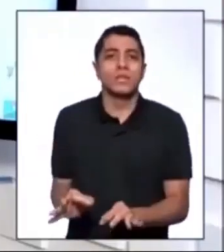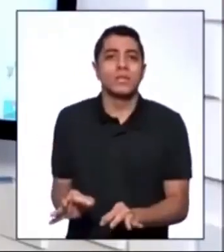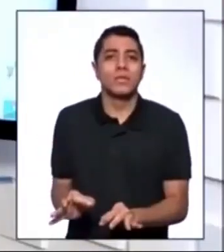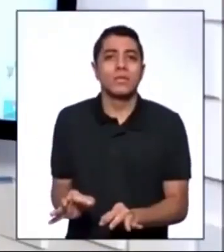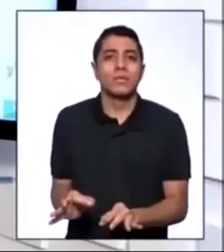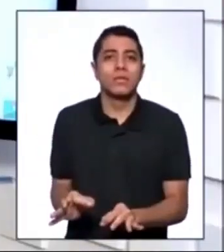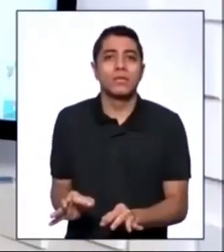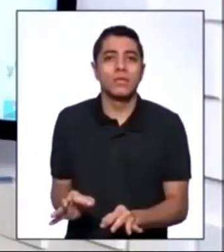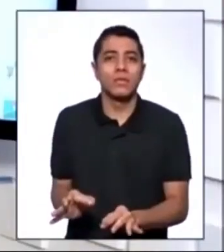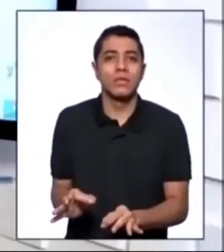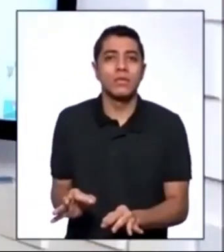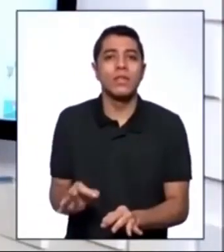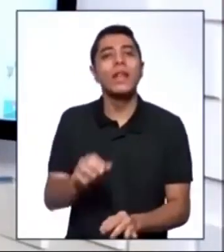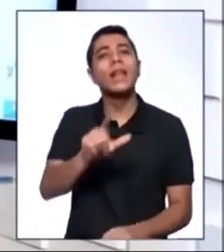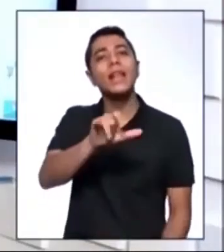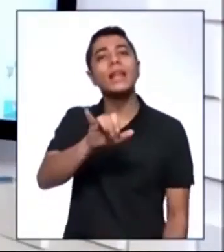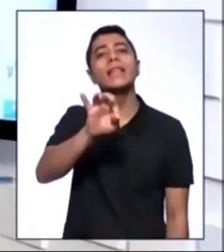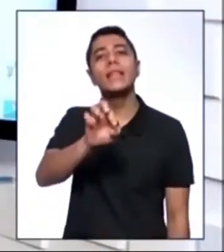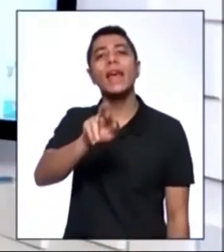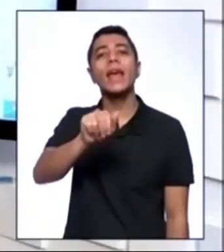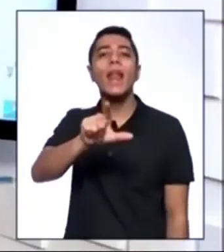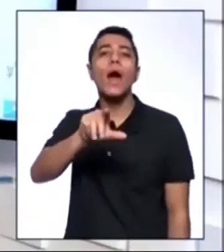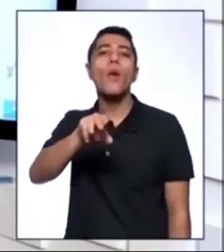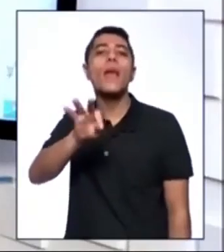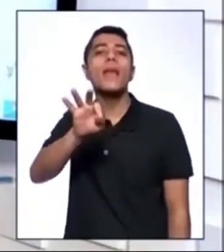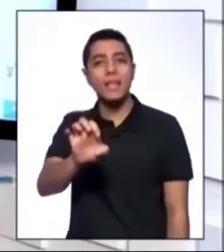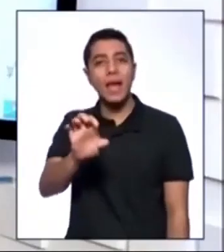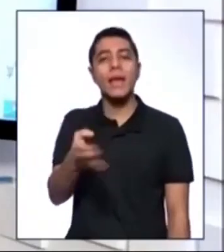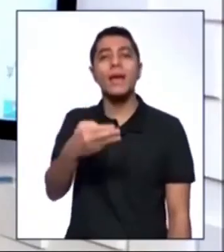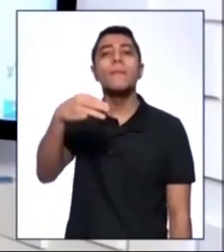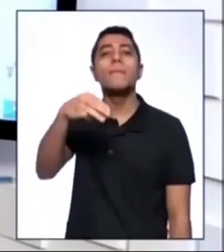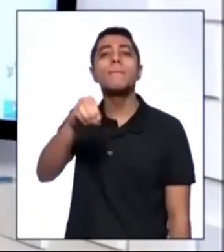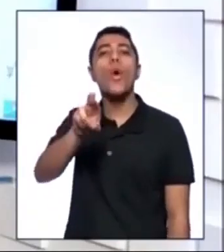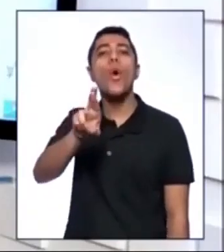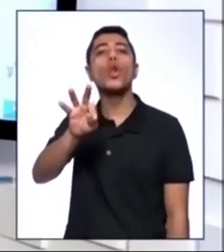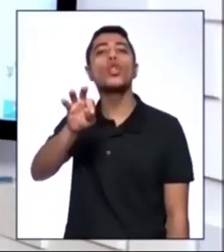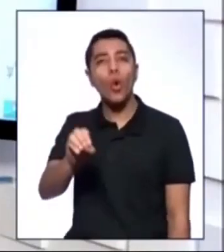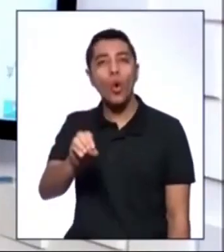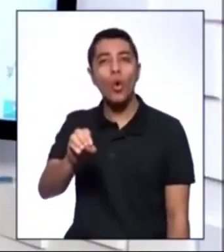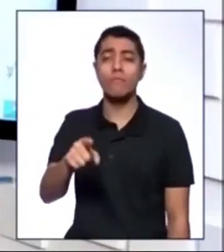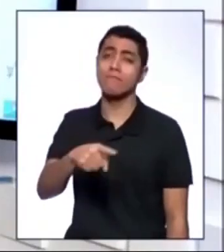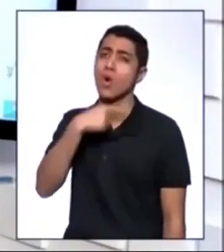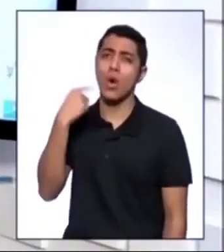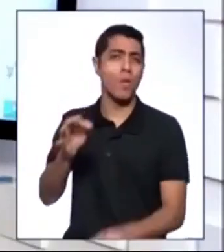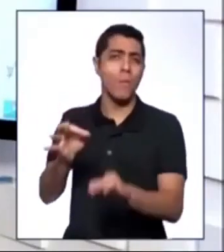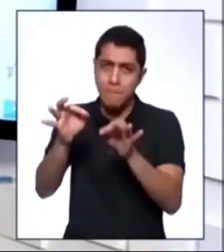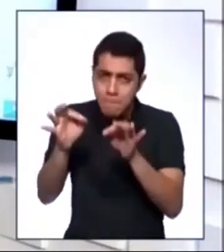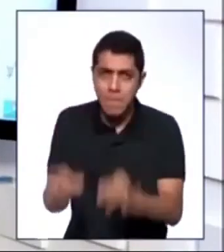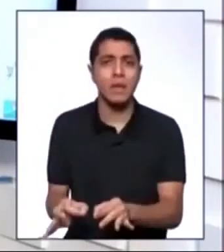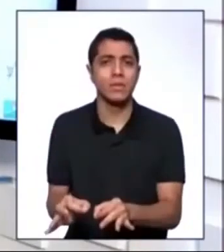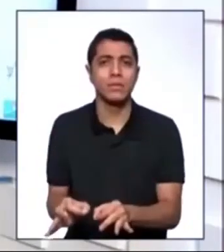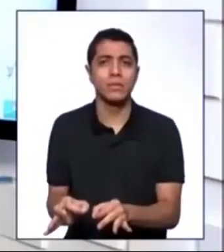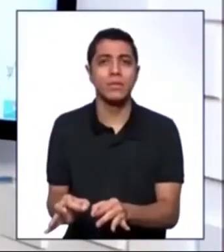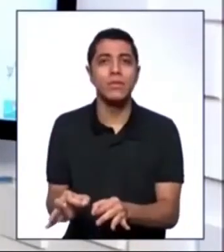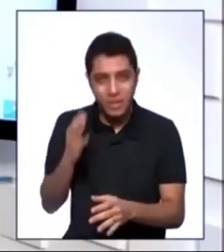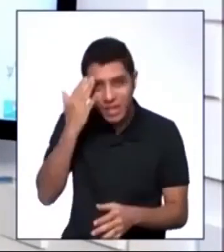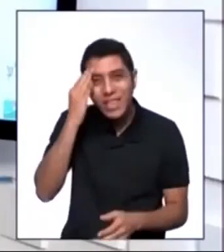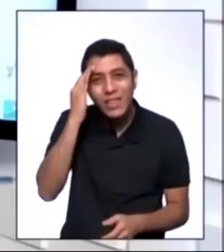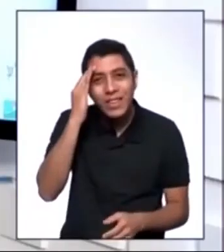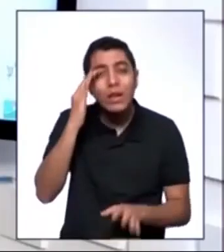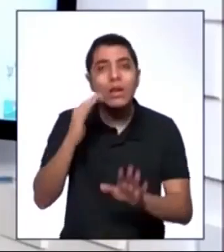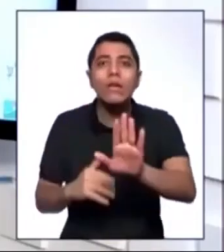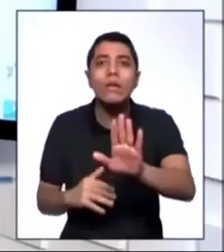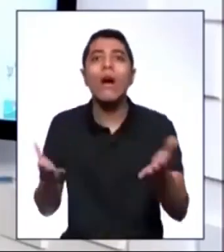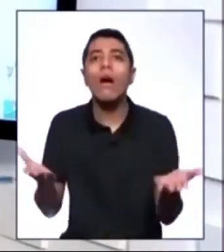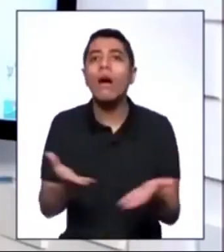Morreu, fez a passagem. Compreende? Agora, não sei se você já percebeu que a palavra literalmente ela ganhou um outro uso.